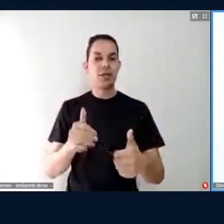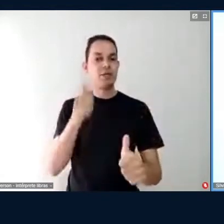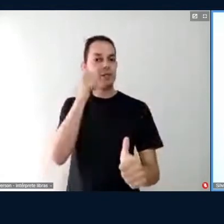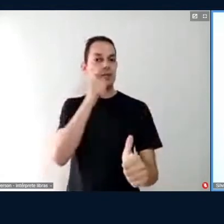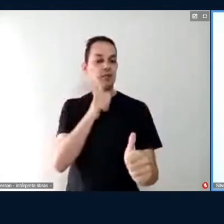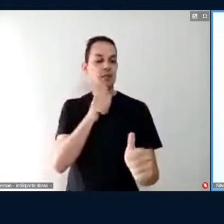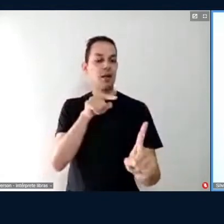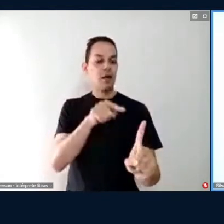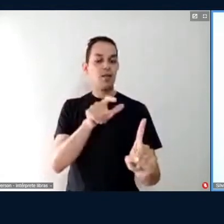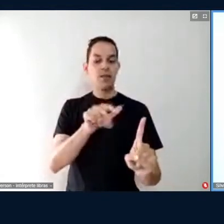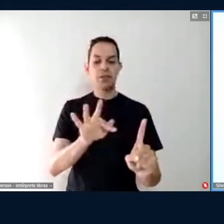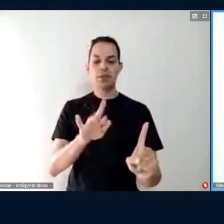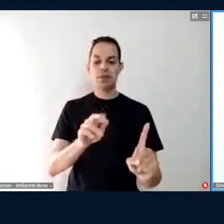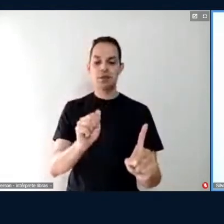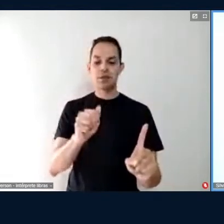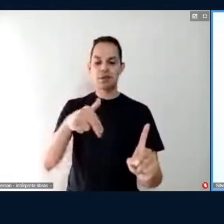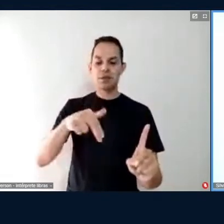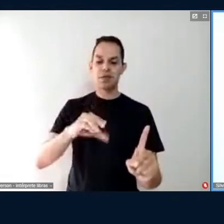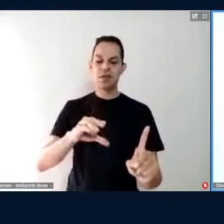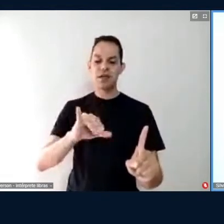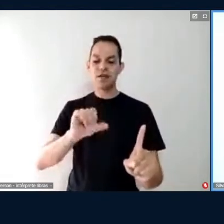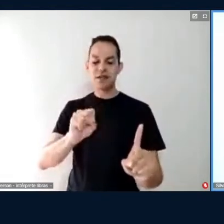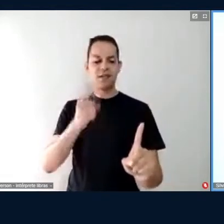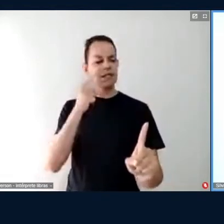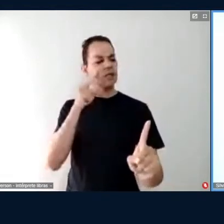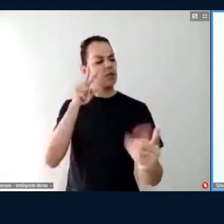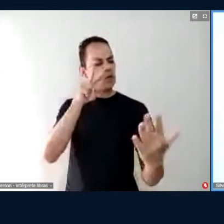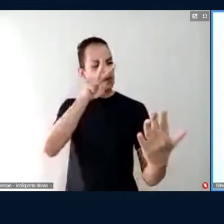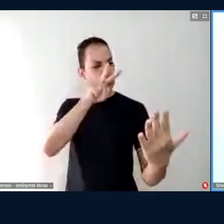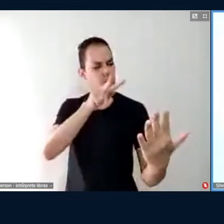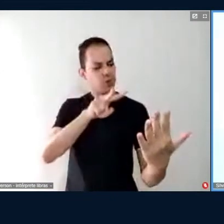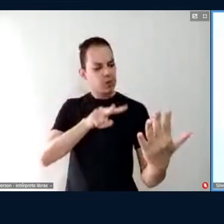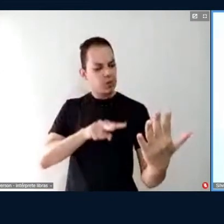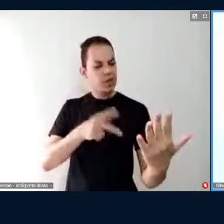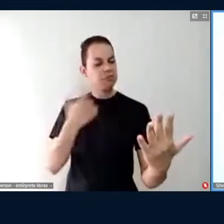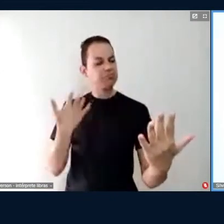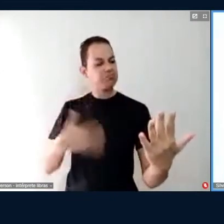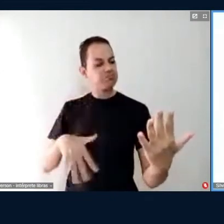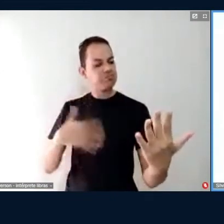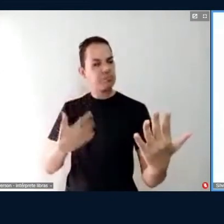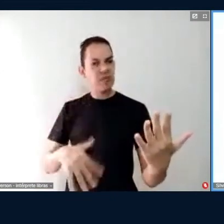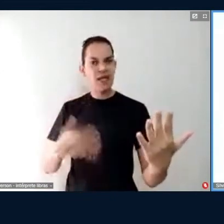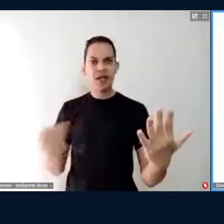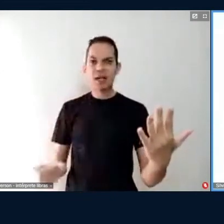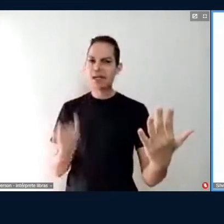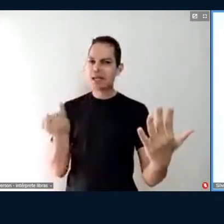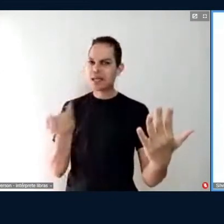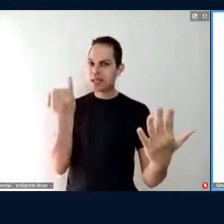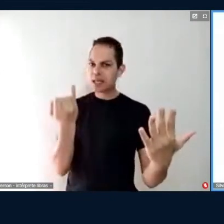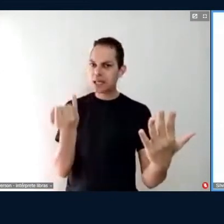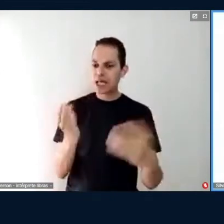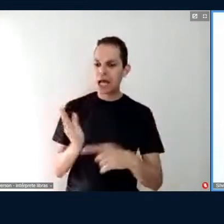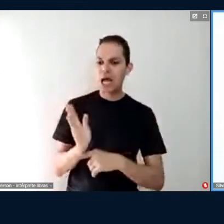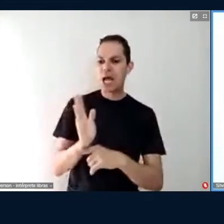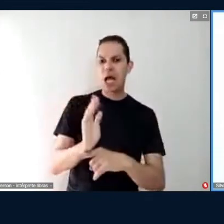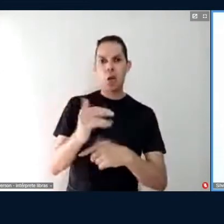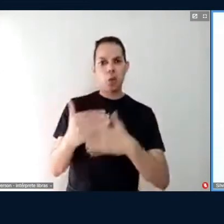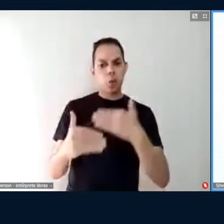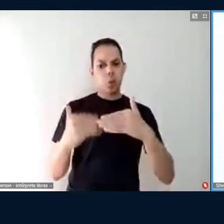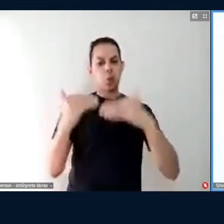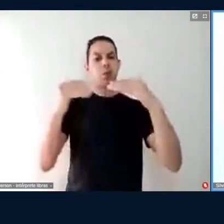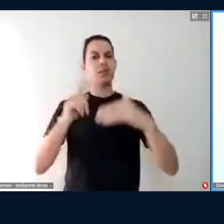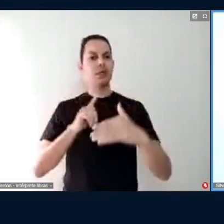e ele já anunciava grandes e importantes contribuições. Sua